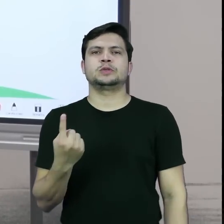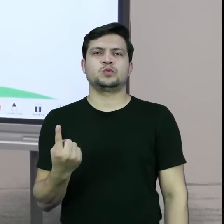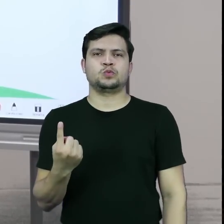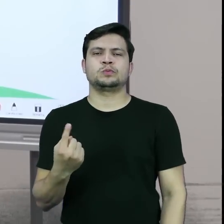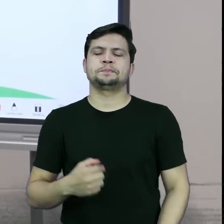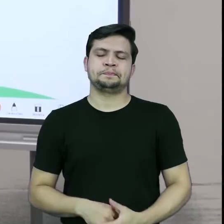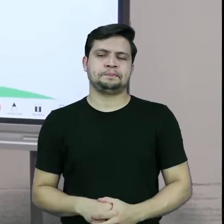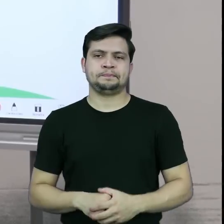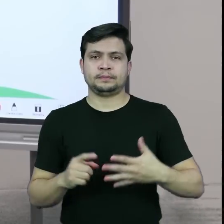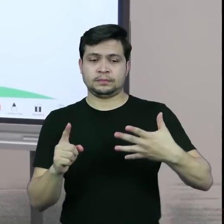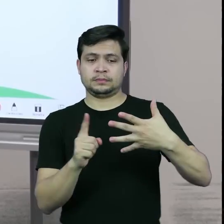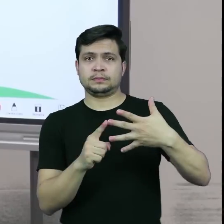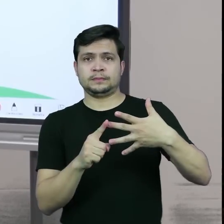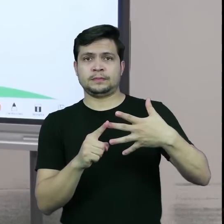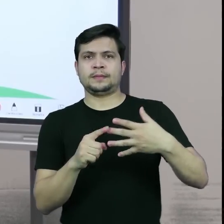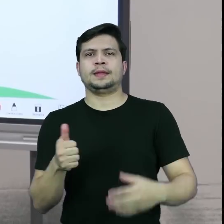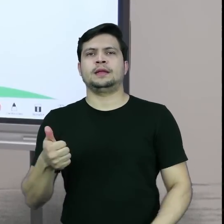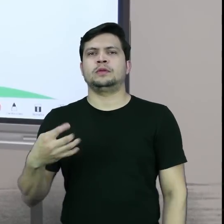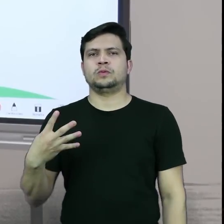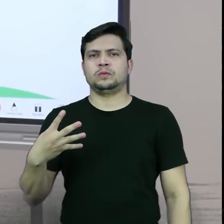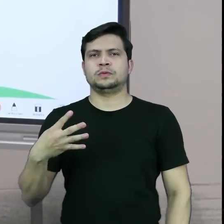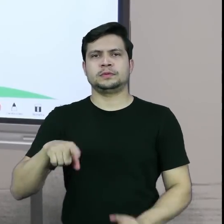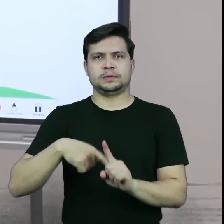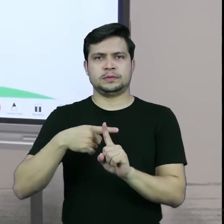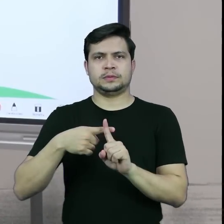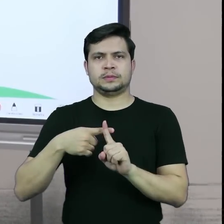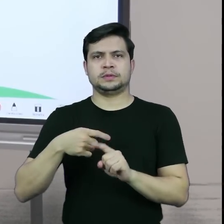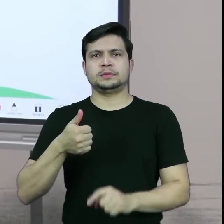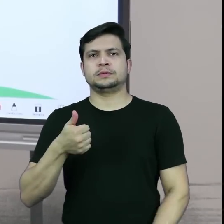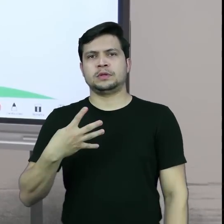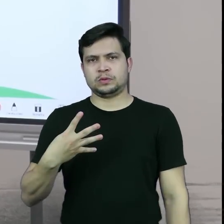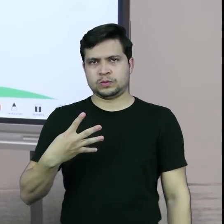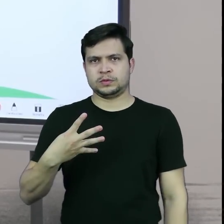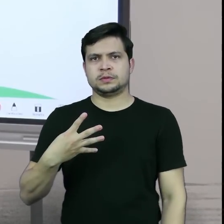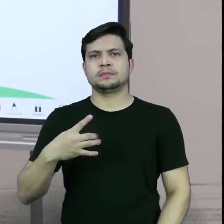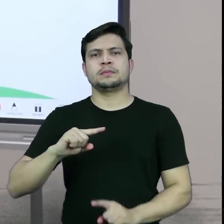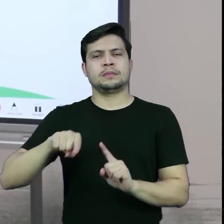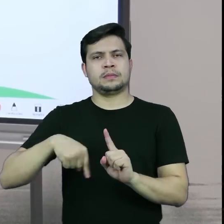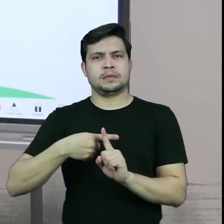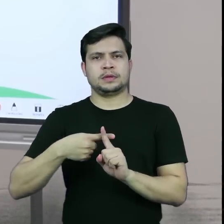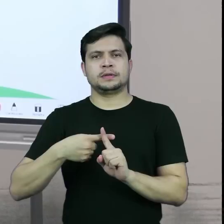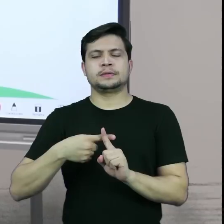12 com 25 mais